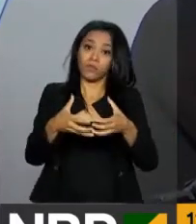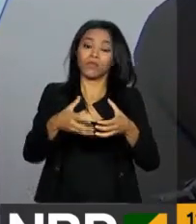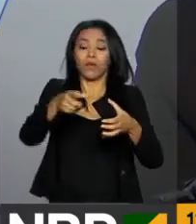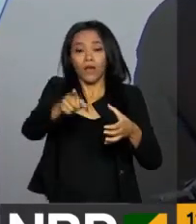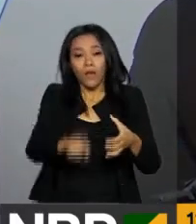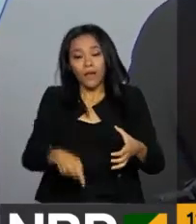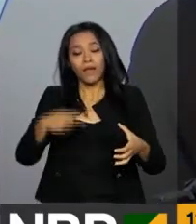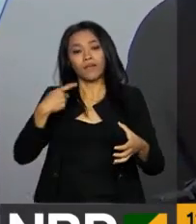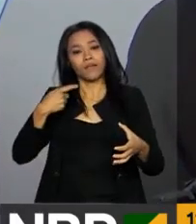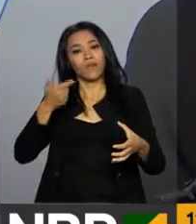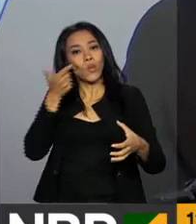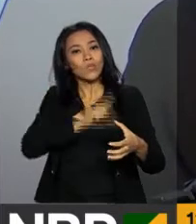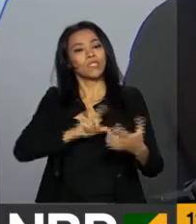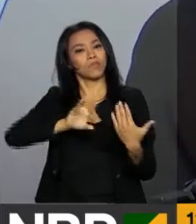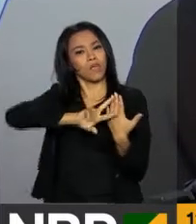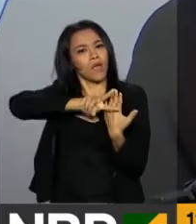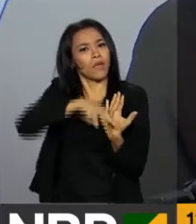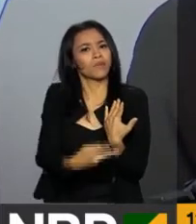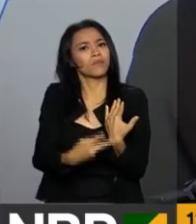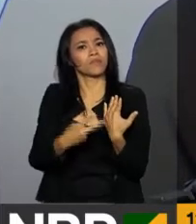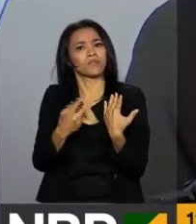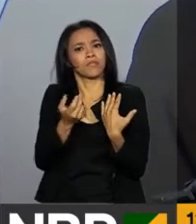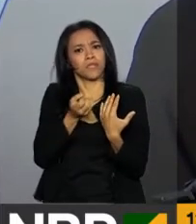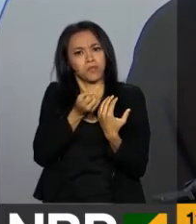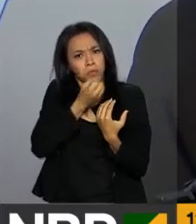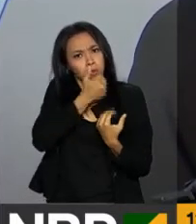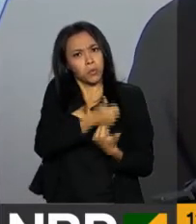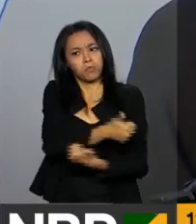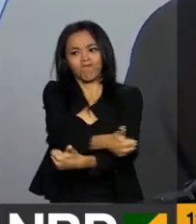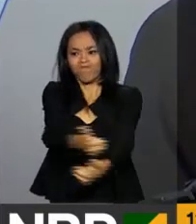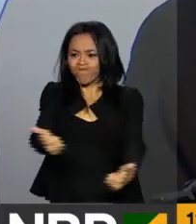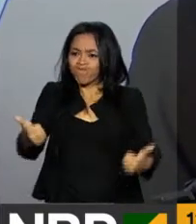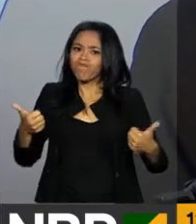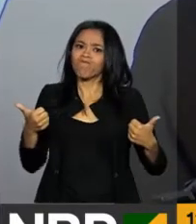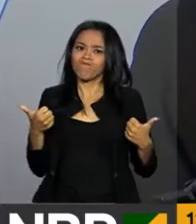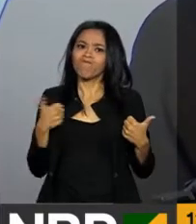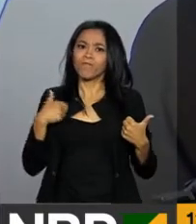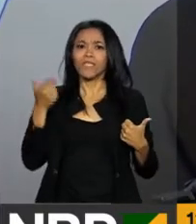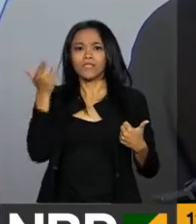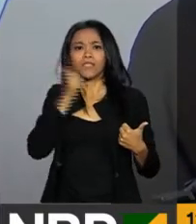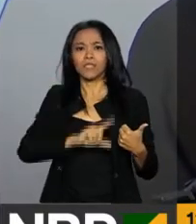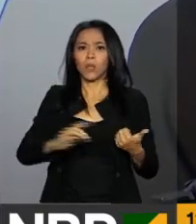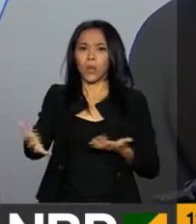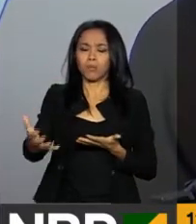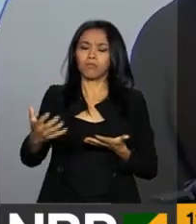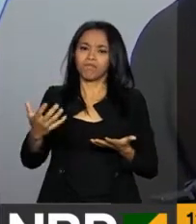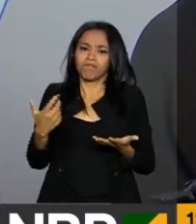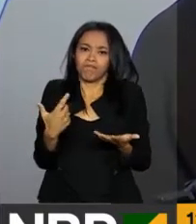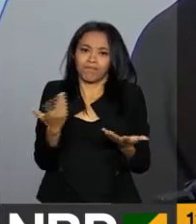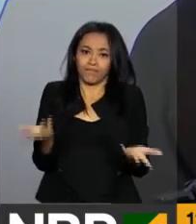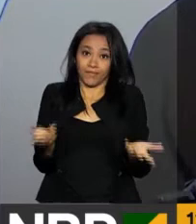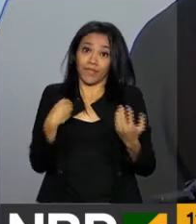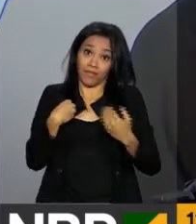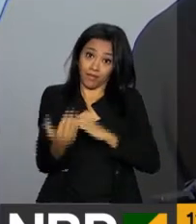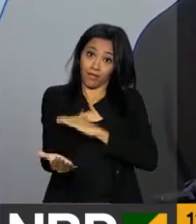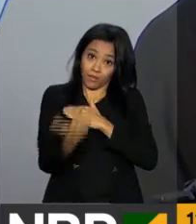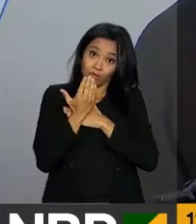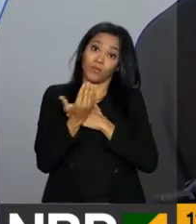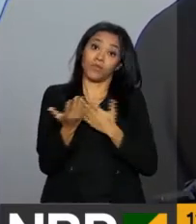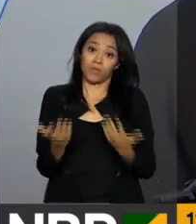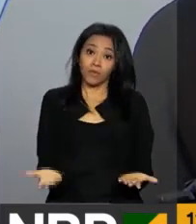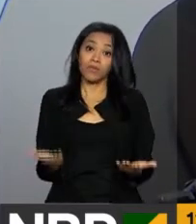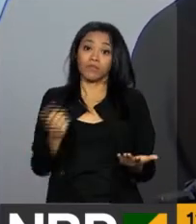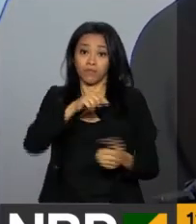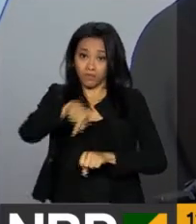dá os resultados muito saudáveis que tem sido têm sido colhidos e aliás para falar comentar as palavras do